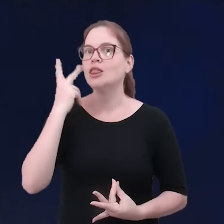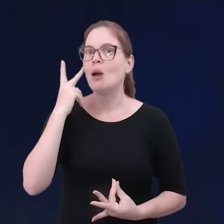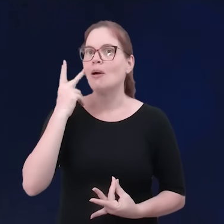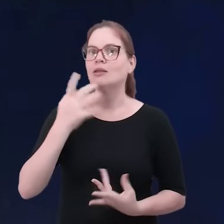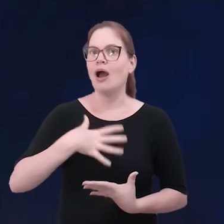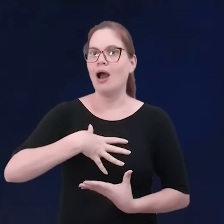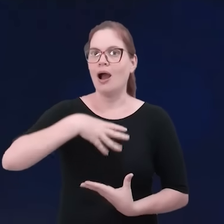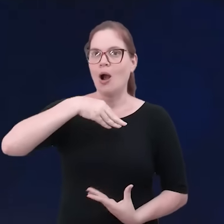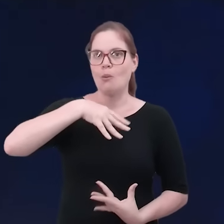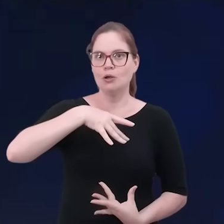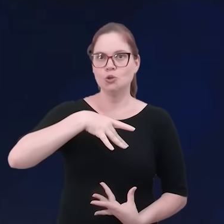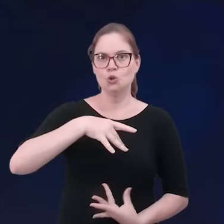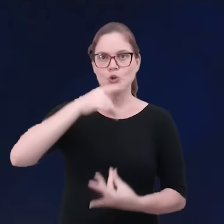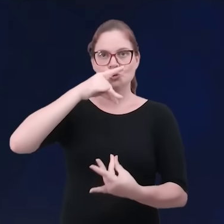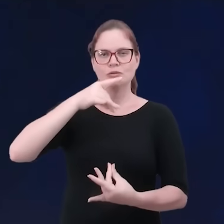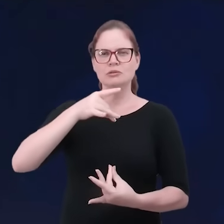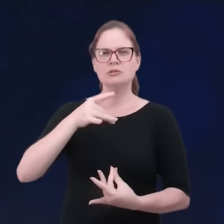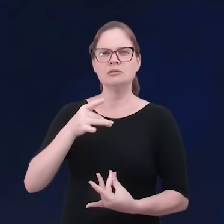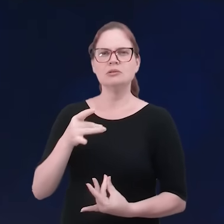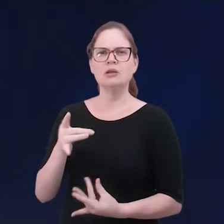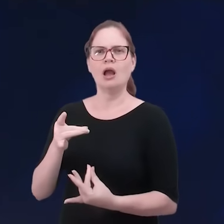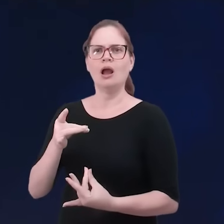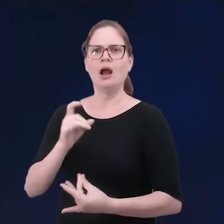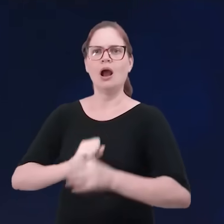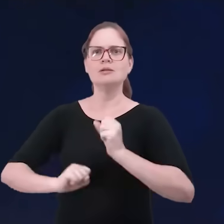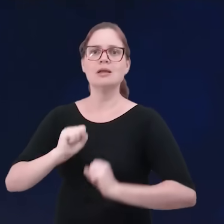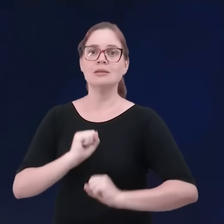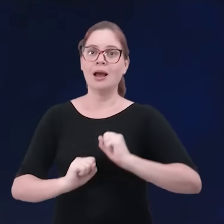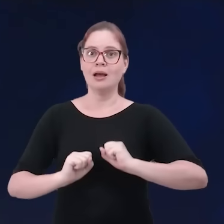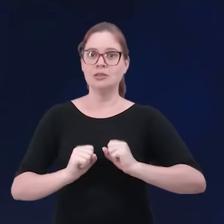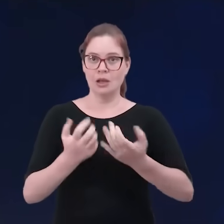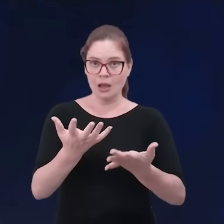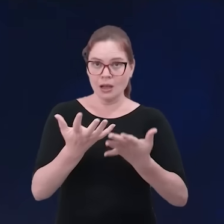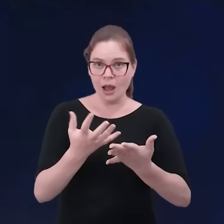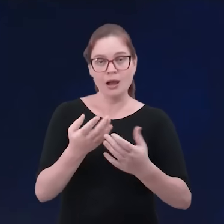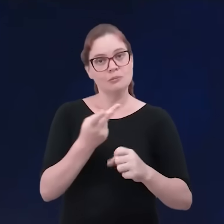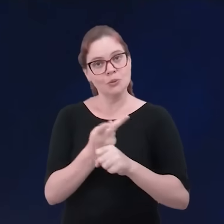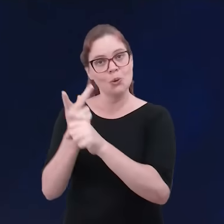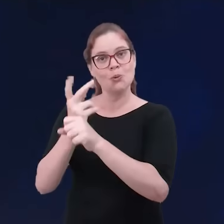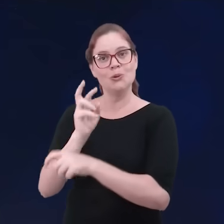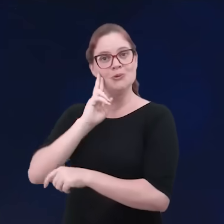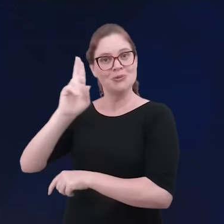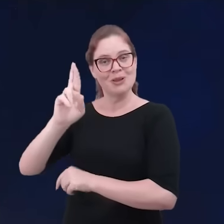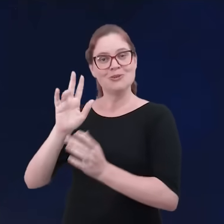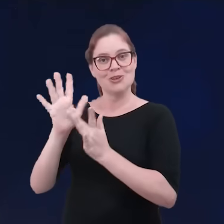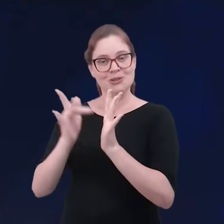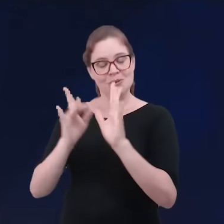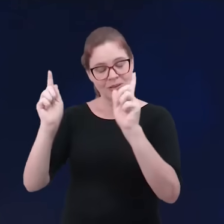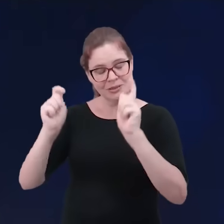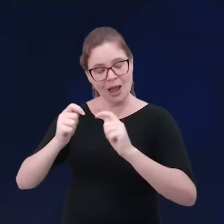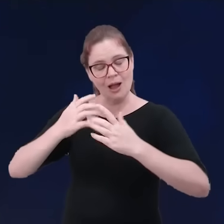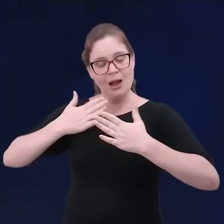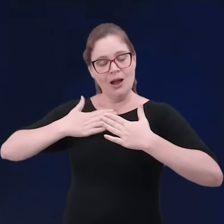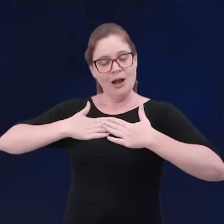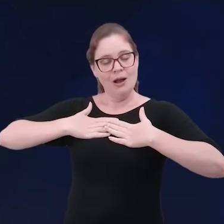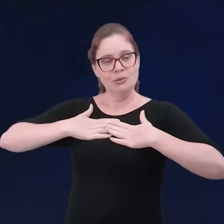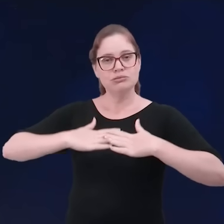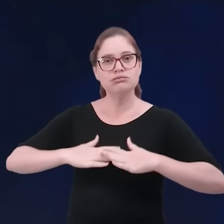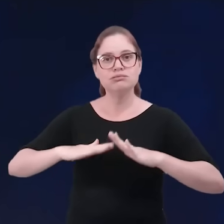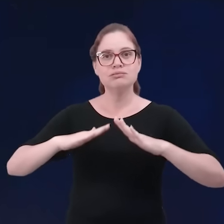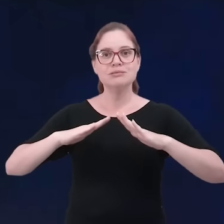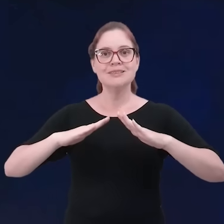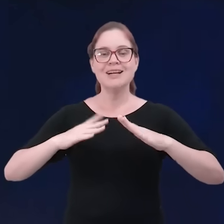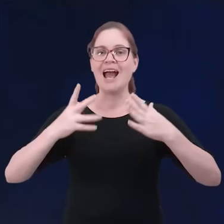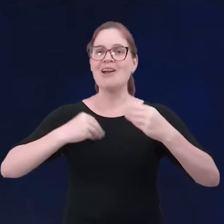gregos chamam a sede da alma de ansiedade. E não existe nada mais clássico do que isso nos